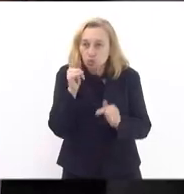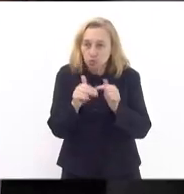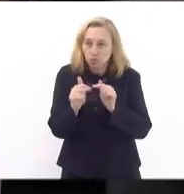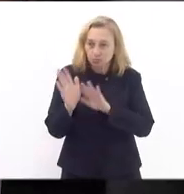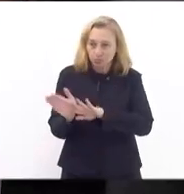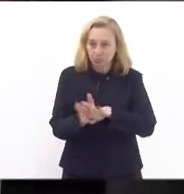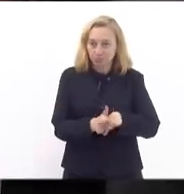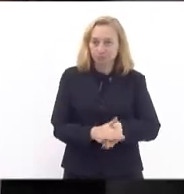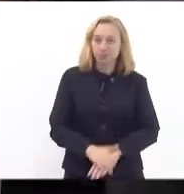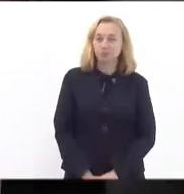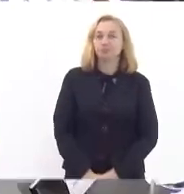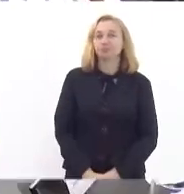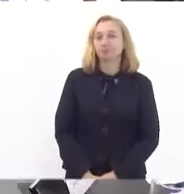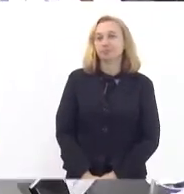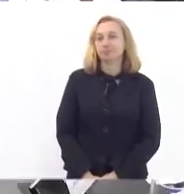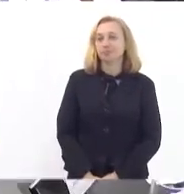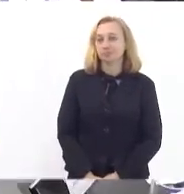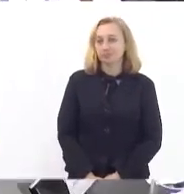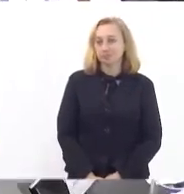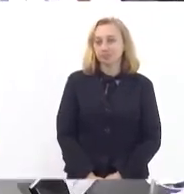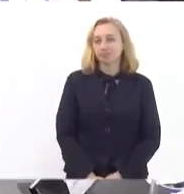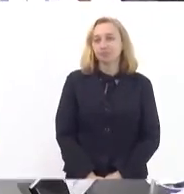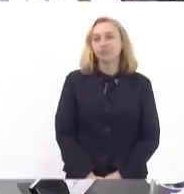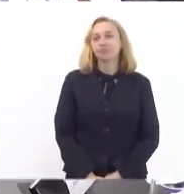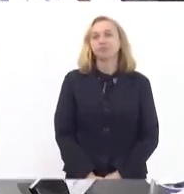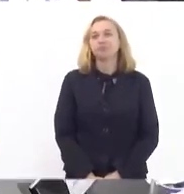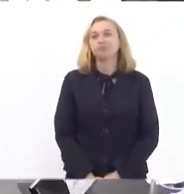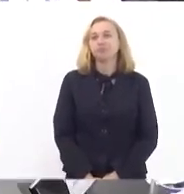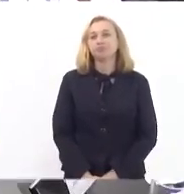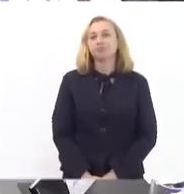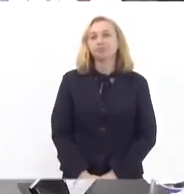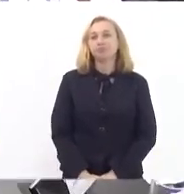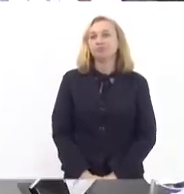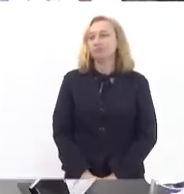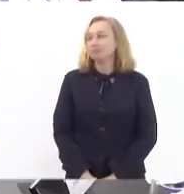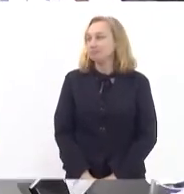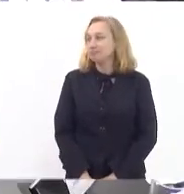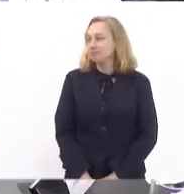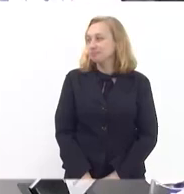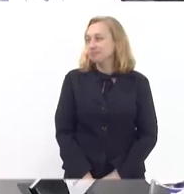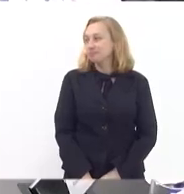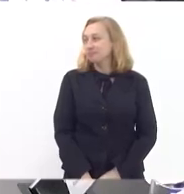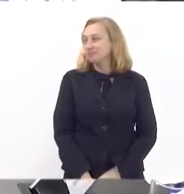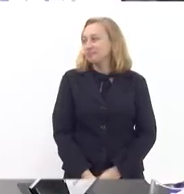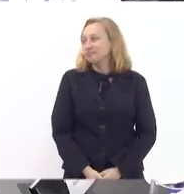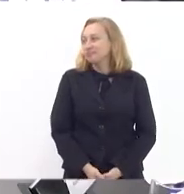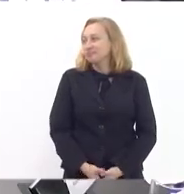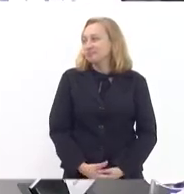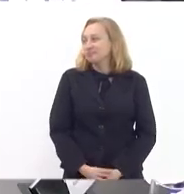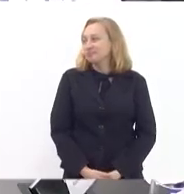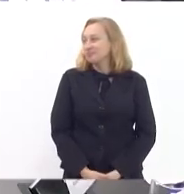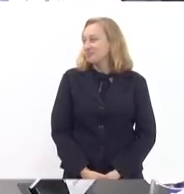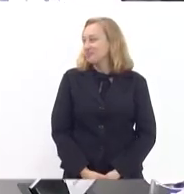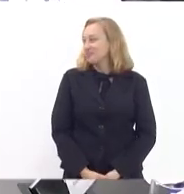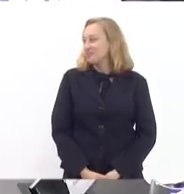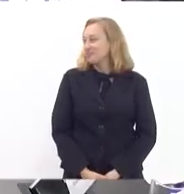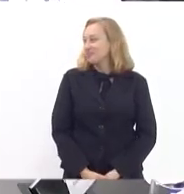interromper abraço até a sua intervenção Vou guardar para o nosso amigo é